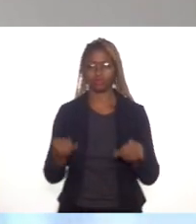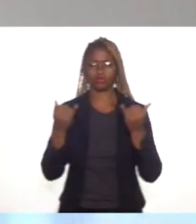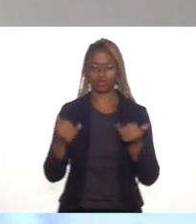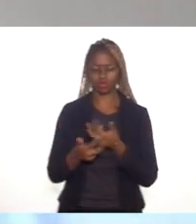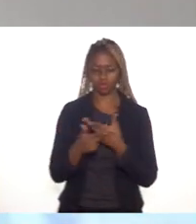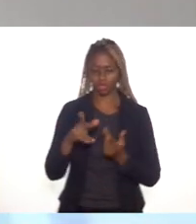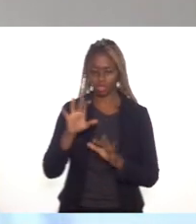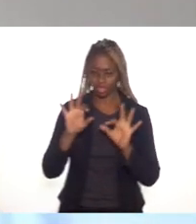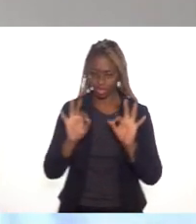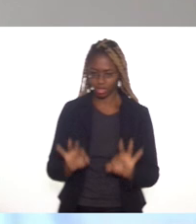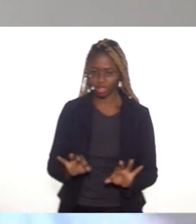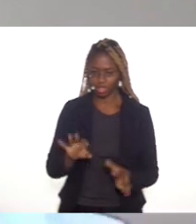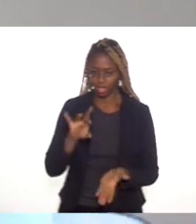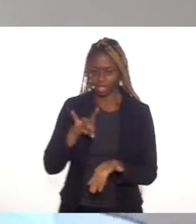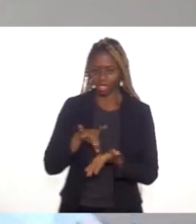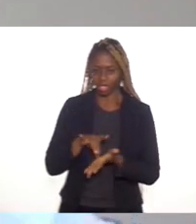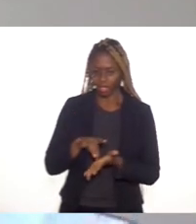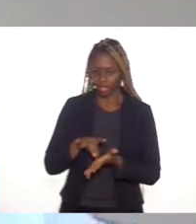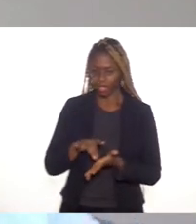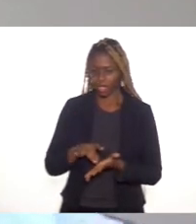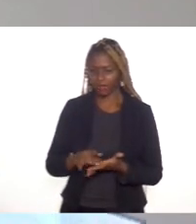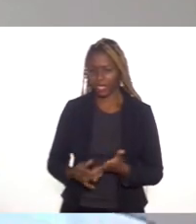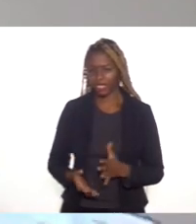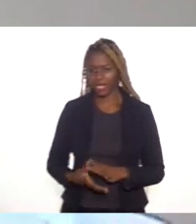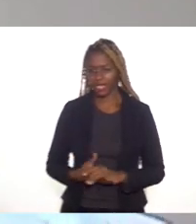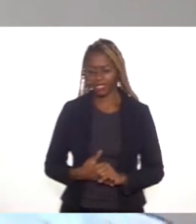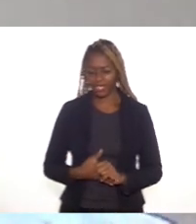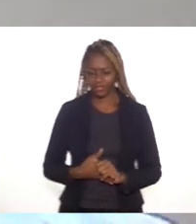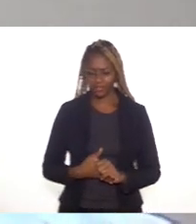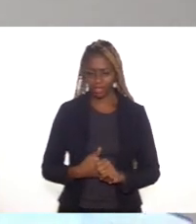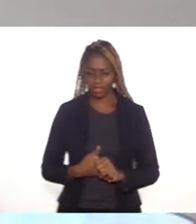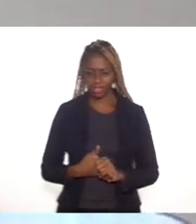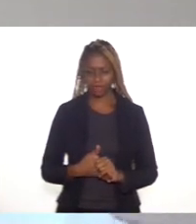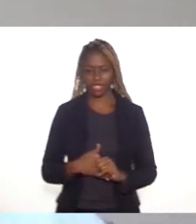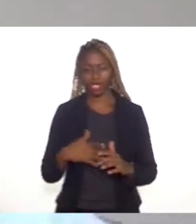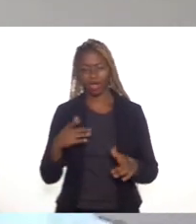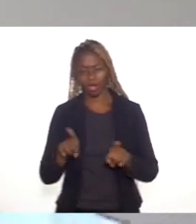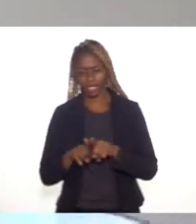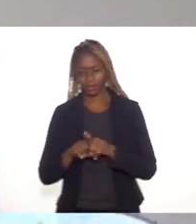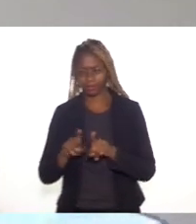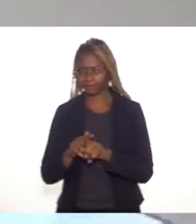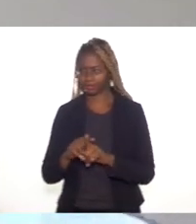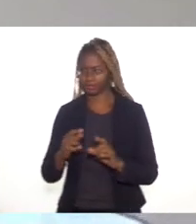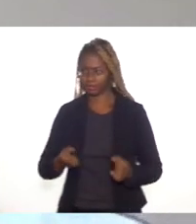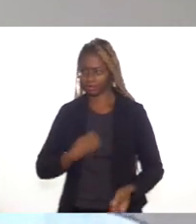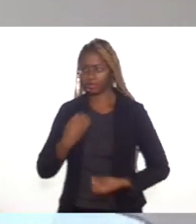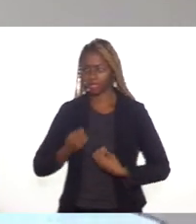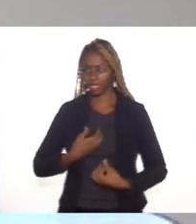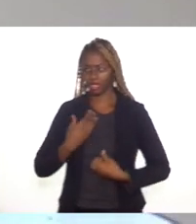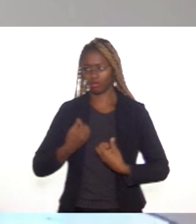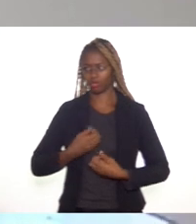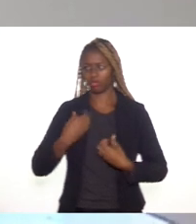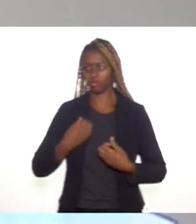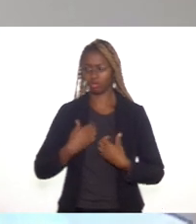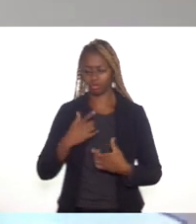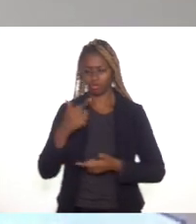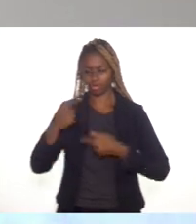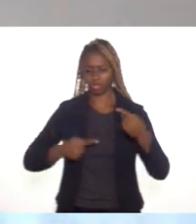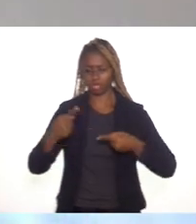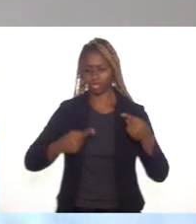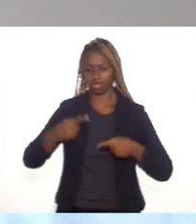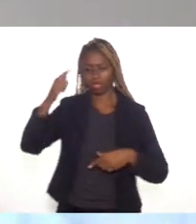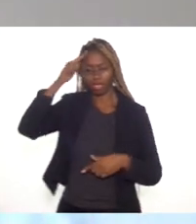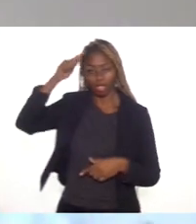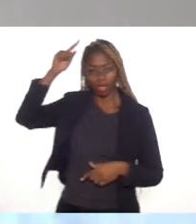mesmo protocolei um outro projeto de lei, até inspirado, do deputado Luiz Paulo, no debate que fizemos na comissão de tributação mais cedo,